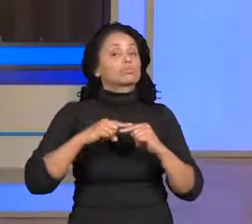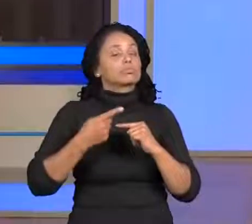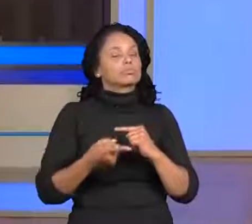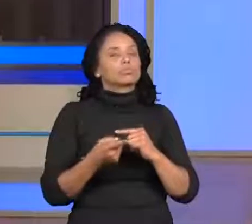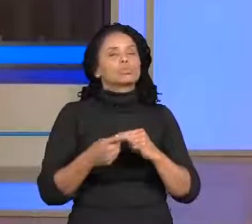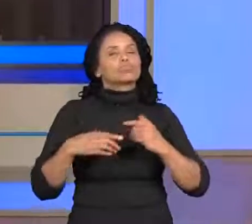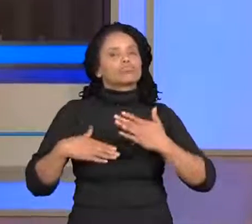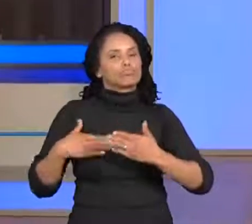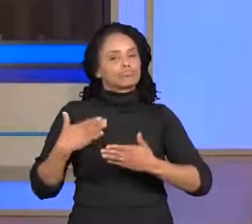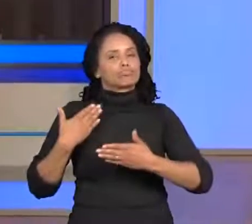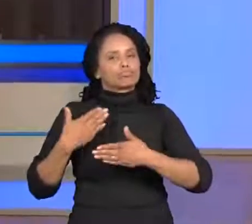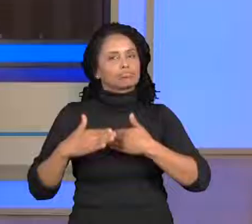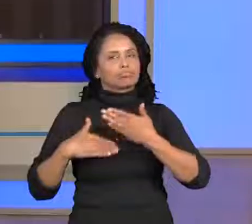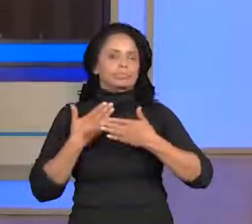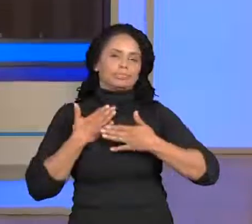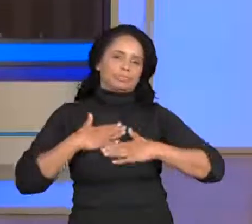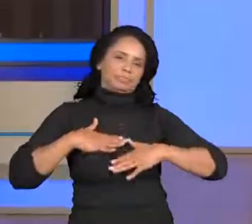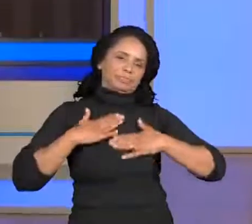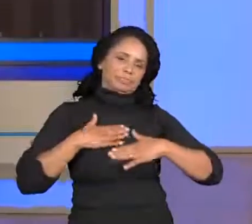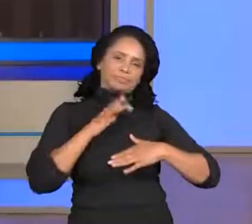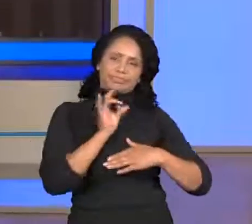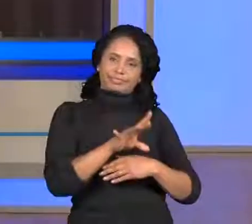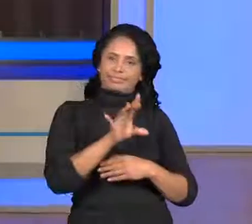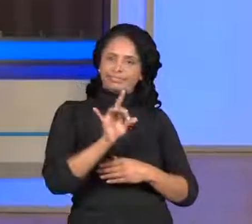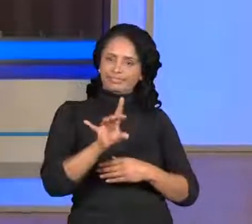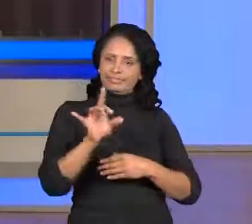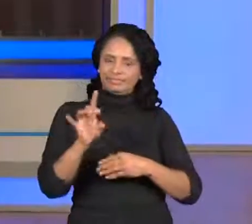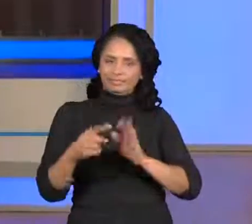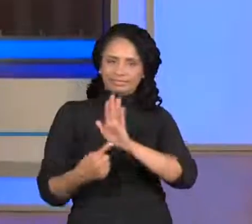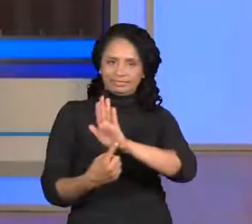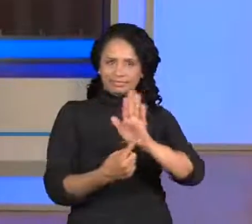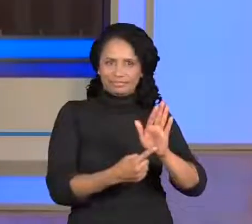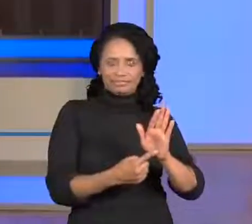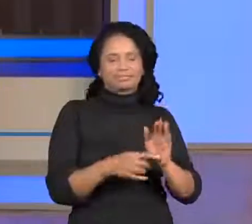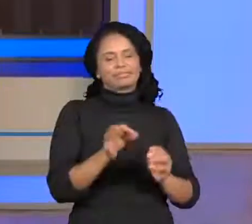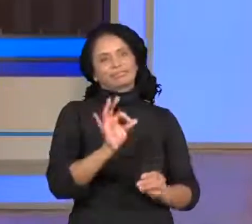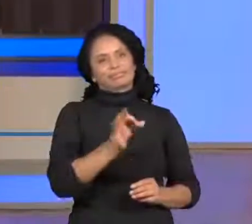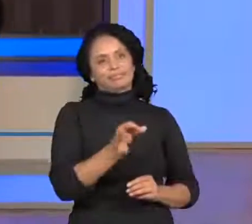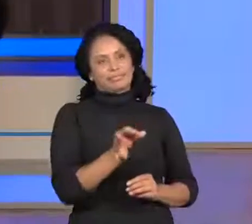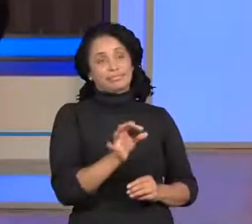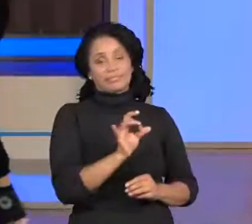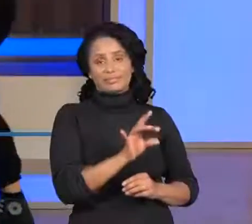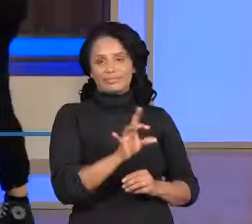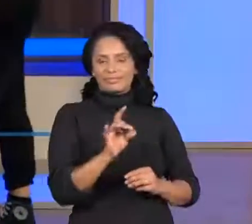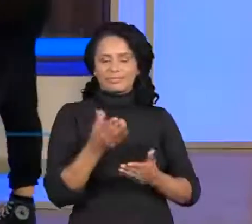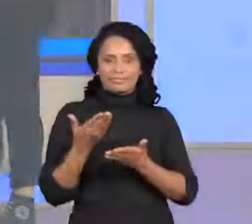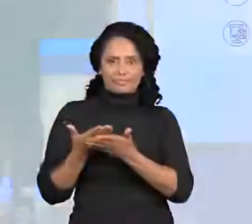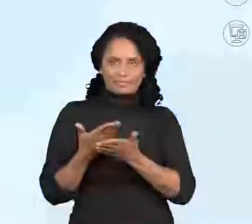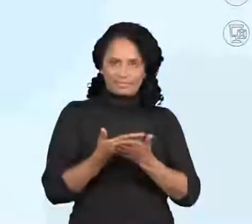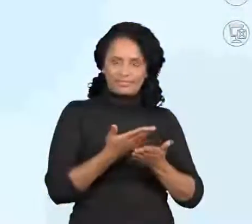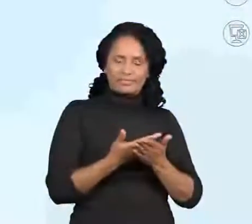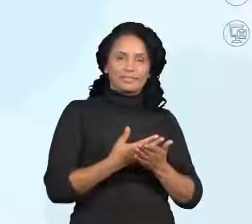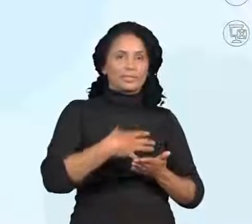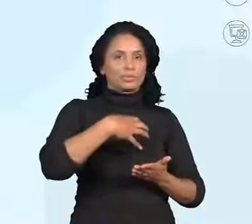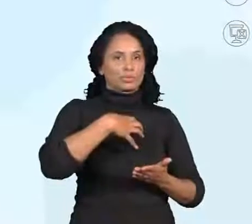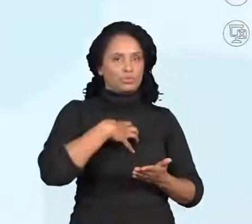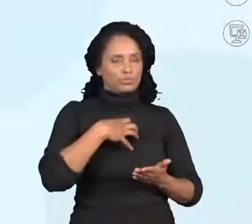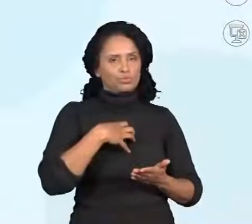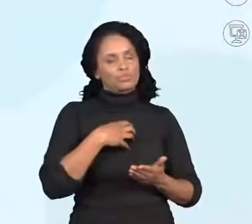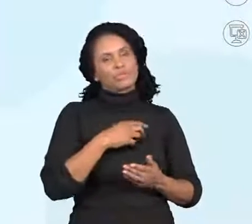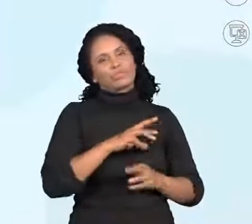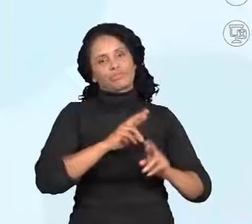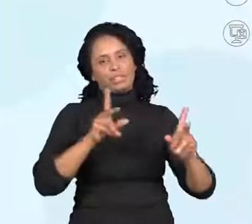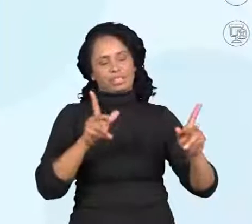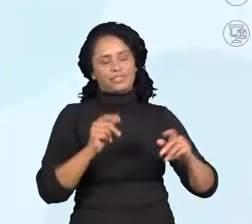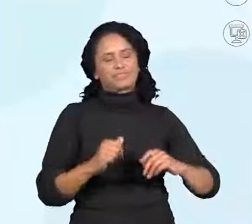mais suave, E mais vai contar tranquilo. cada um, né, nas outras aulas, né? Cada aula a gente cuida um. Tá bom. Pode ir pro próximo, Pro? Pode ir